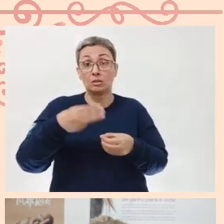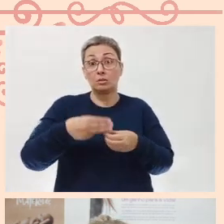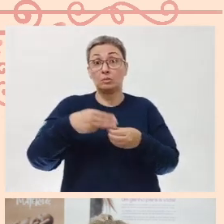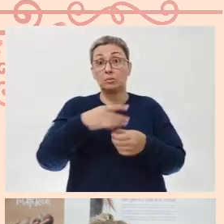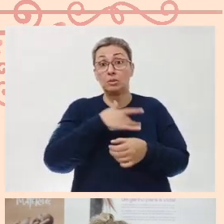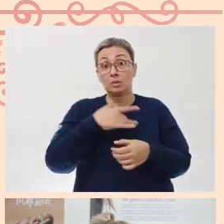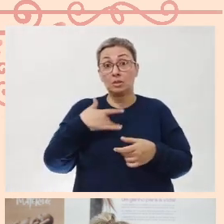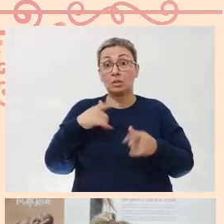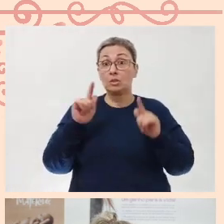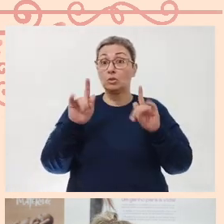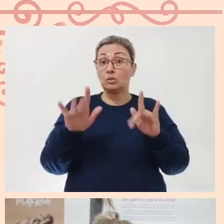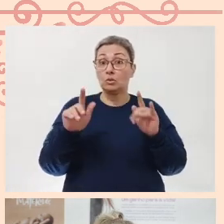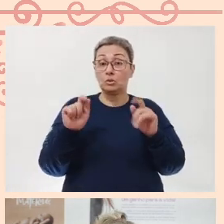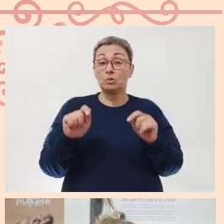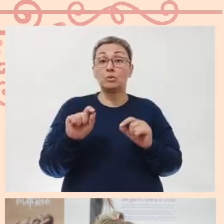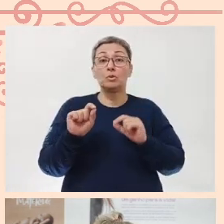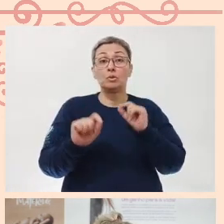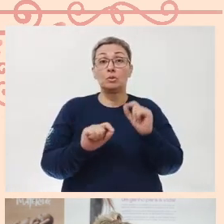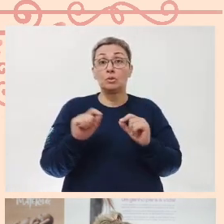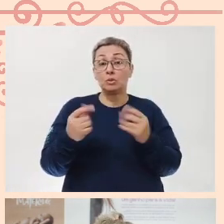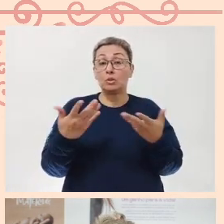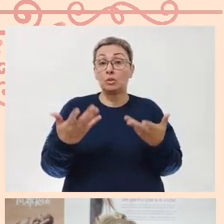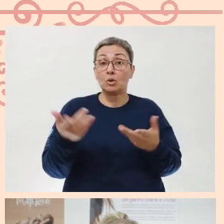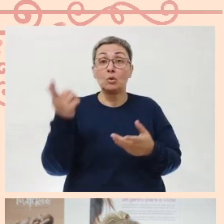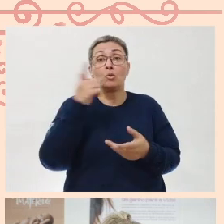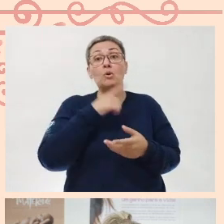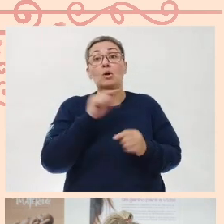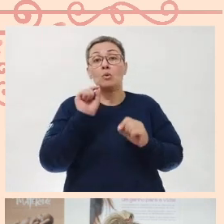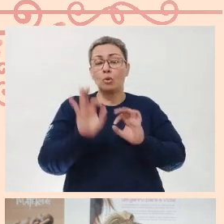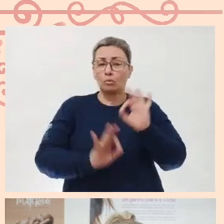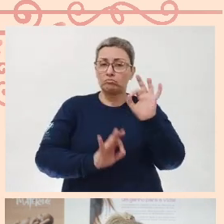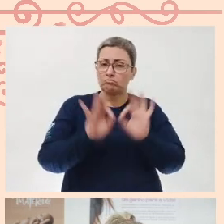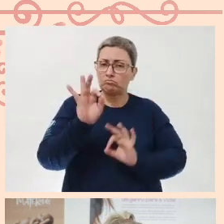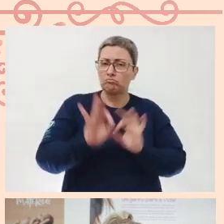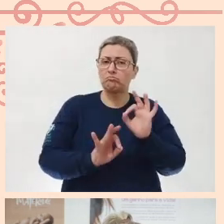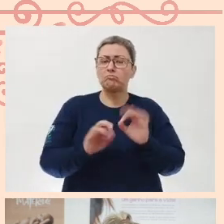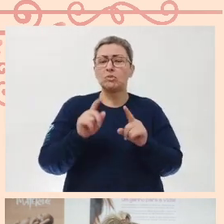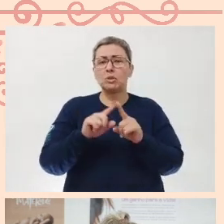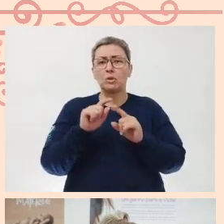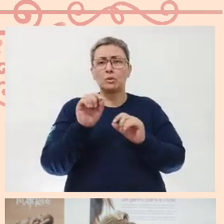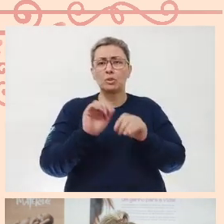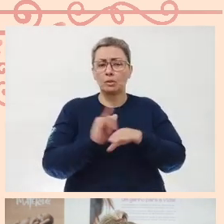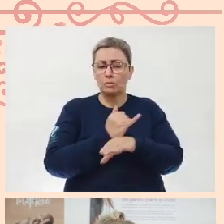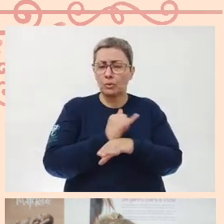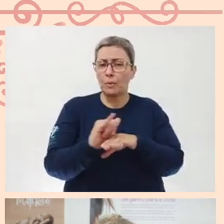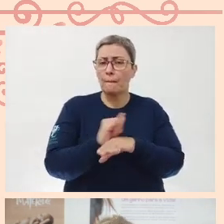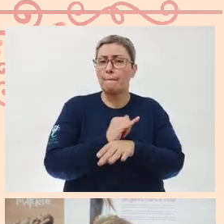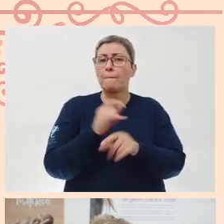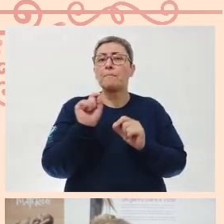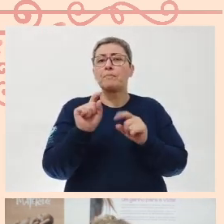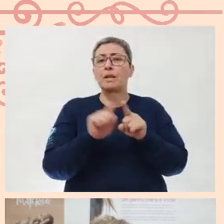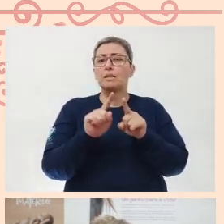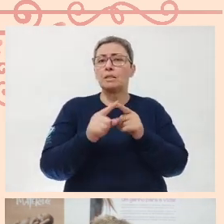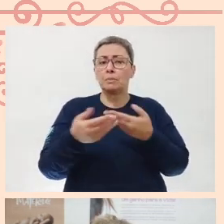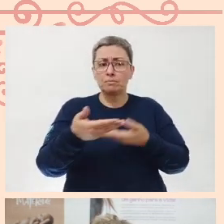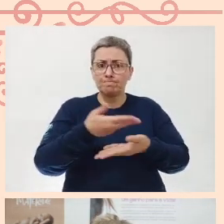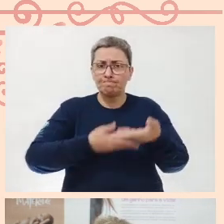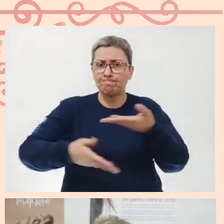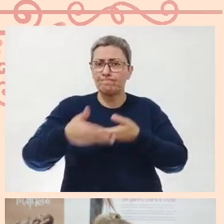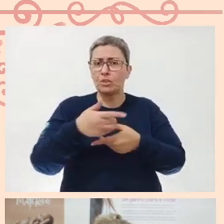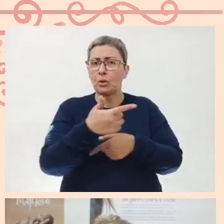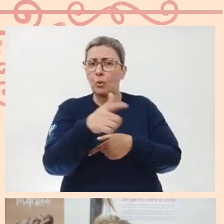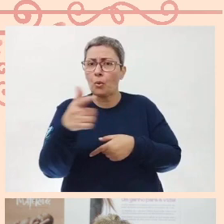da Secretaria Municipal de Saúde de Guarulhos, conseguimos elaborar estratégias